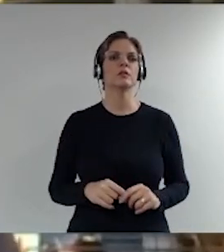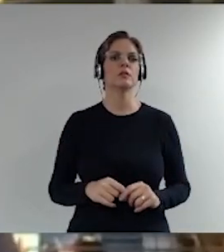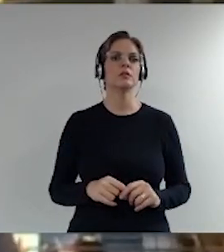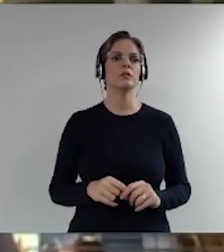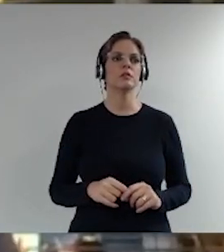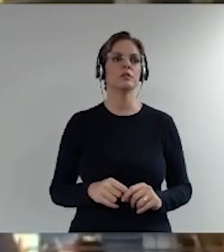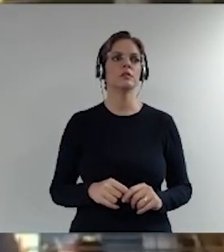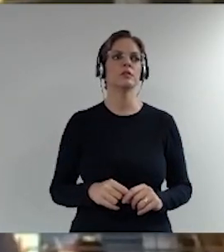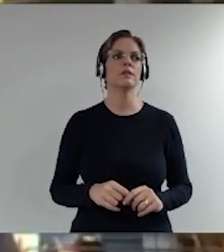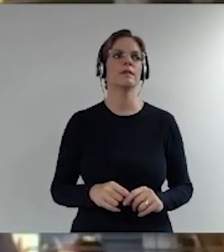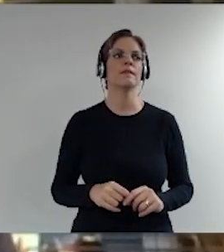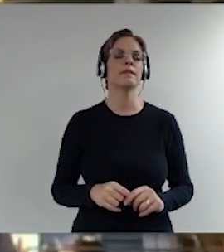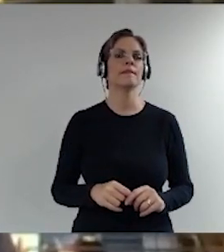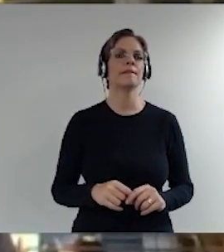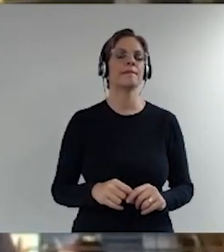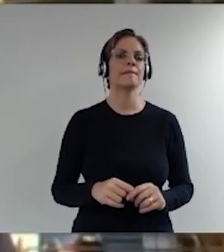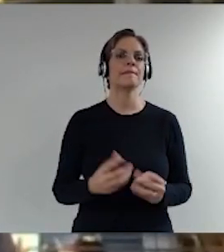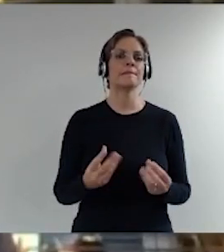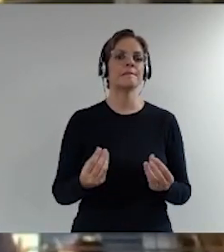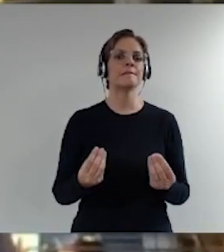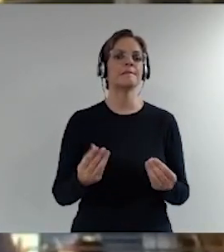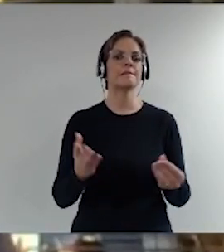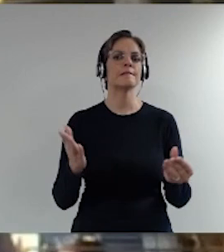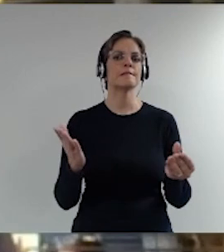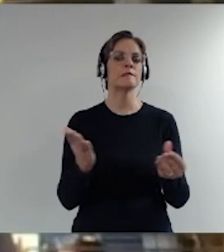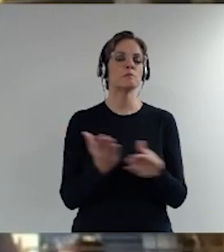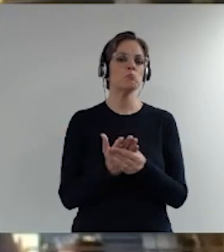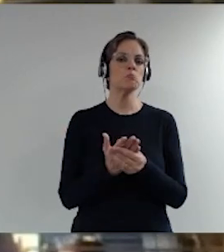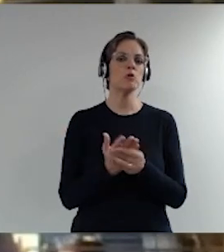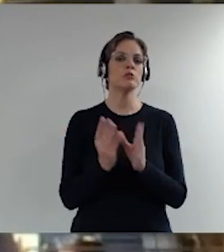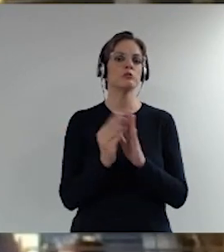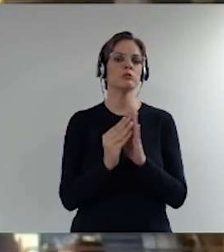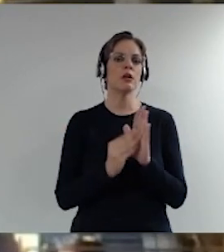número de processos judiciais ao qual